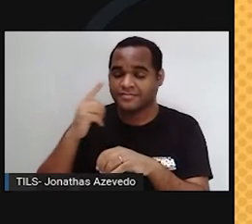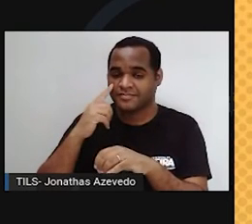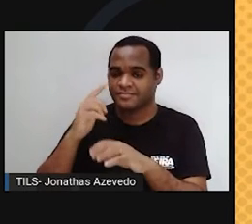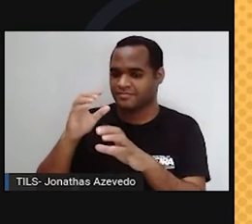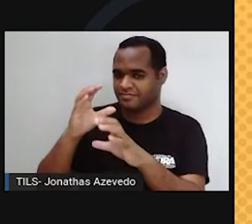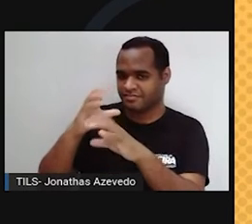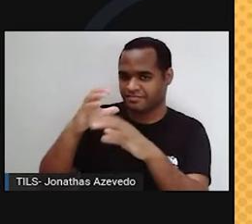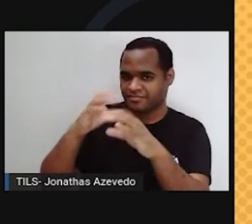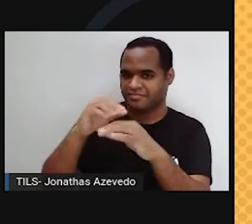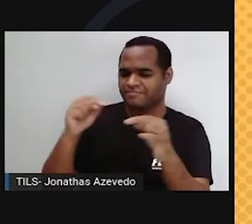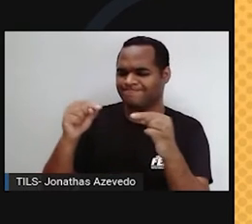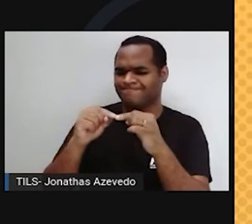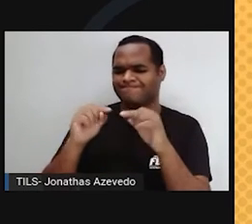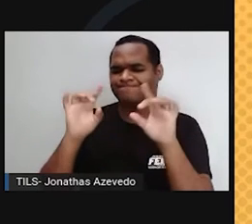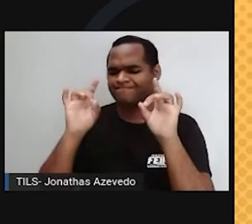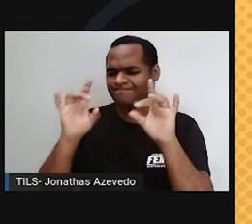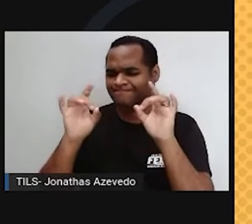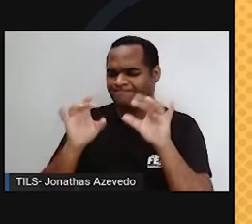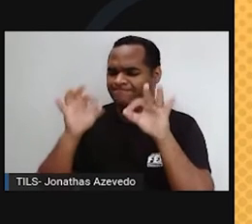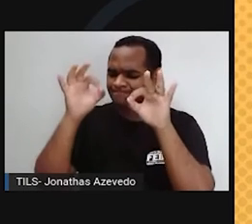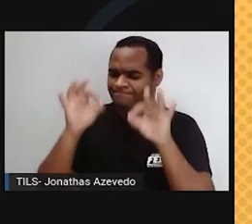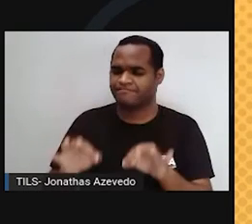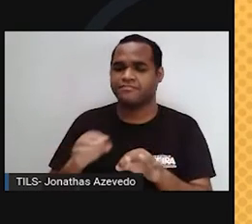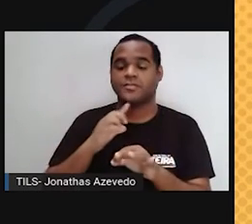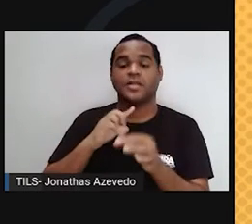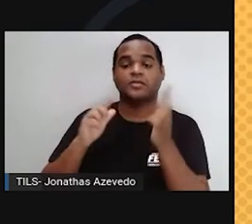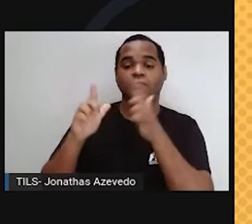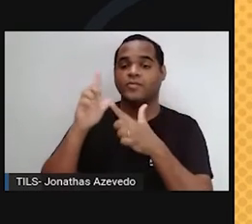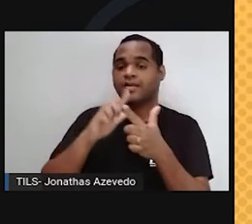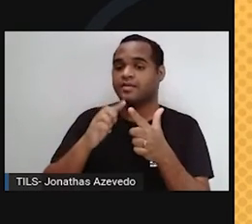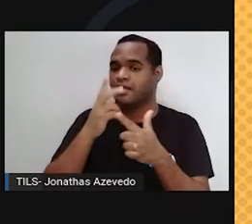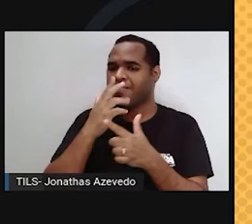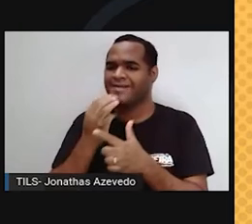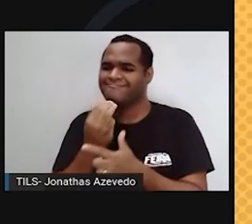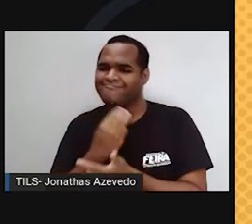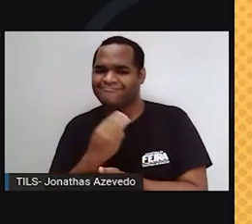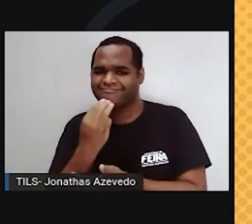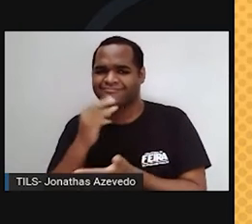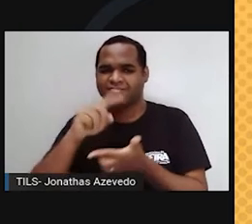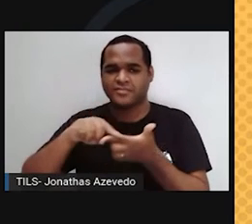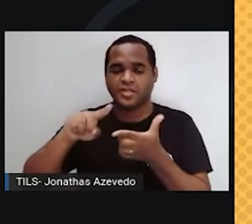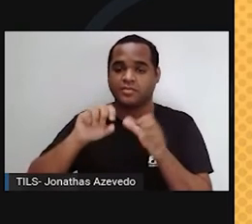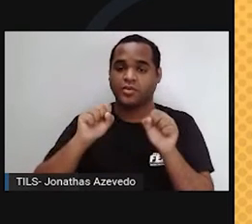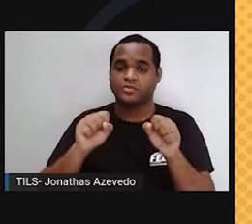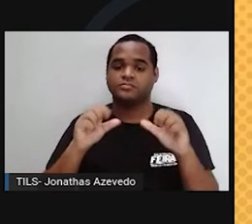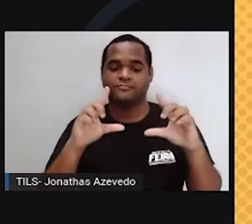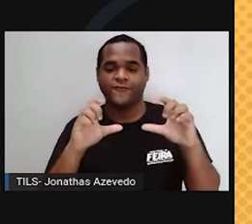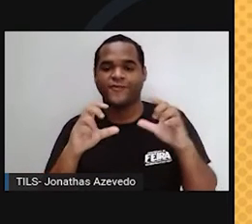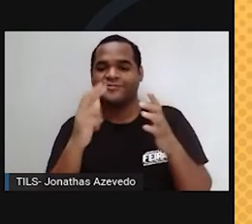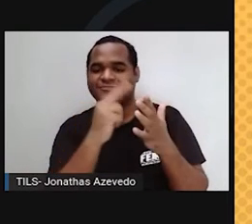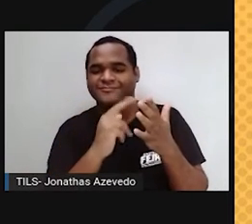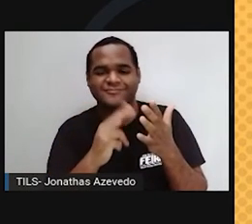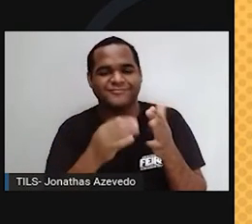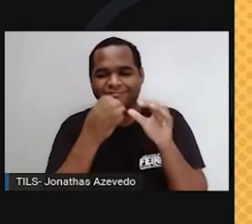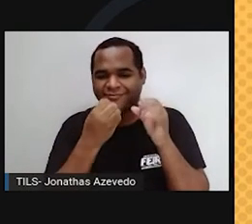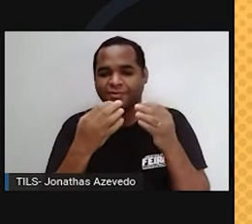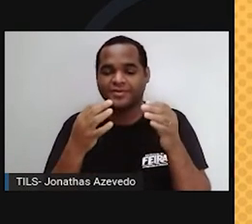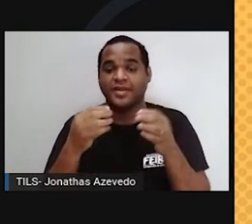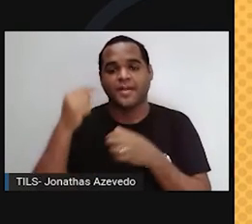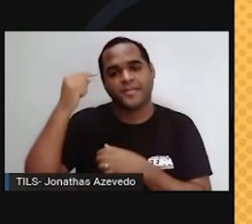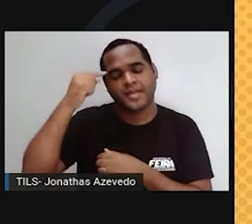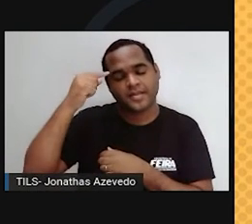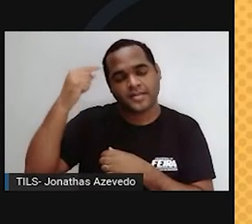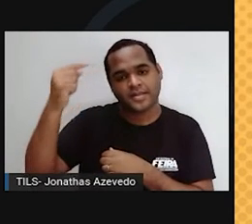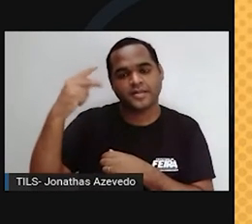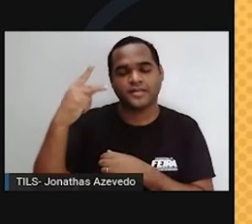Hubble são muito precisos e qualquer alteração pode prejudicar muito as imagens. Para se ter ideia do